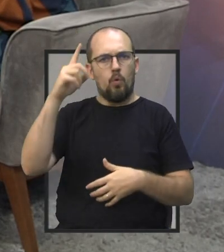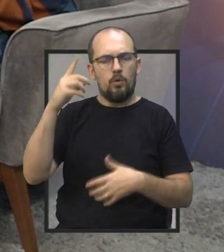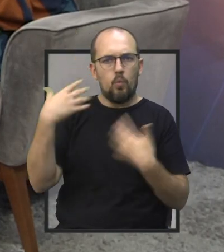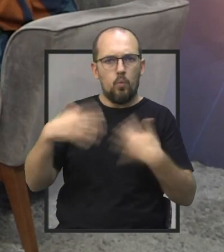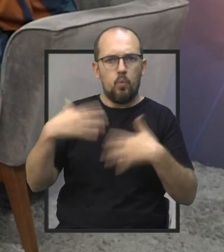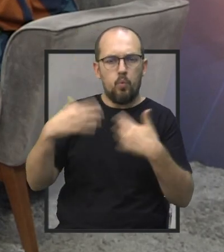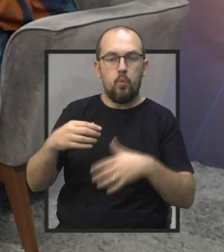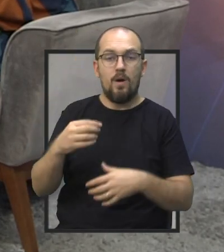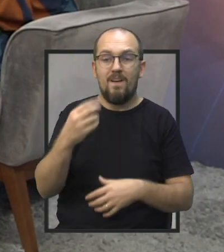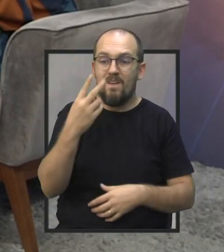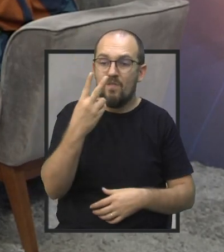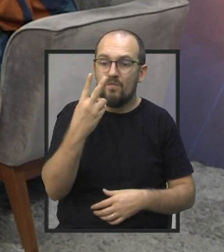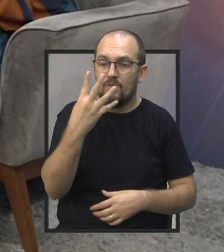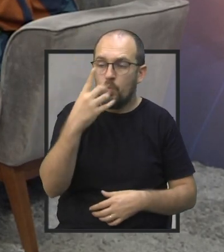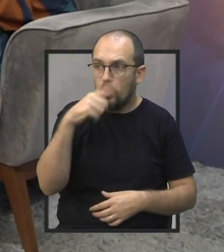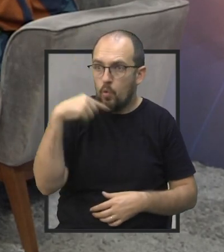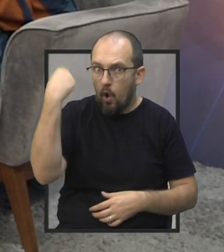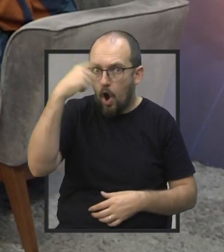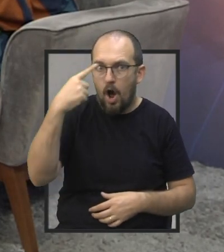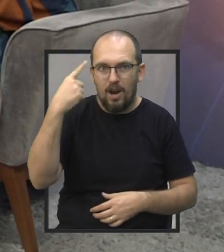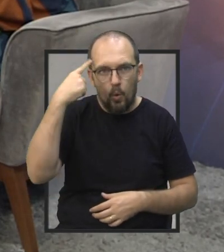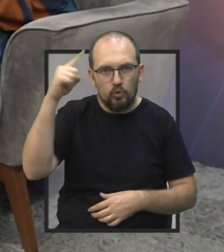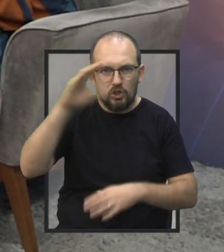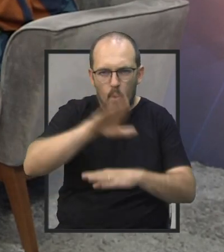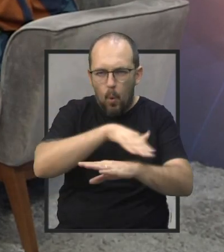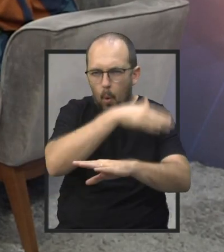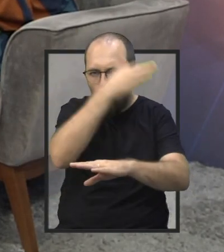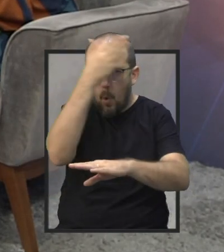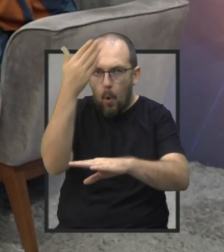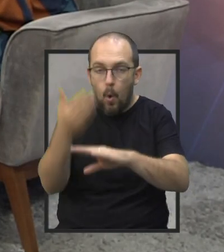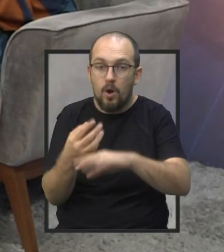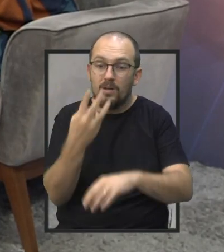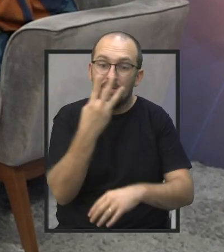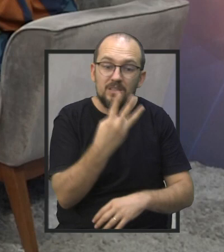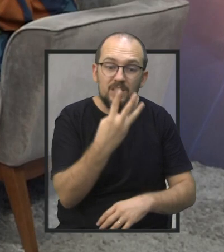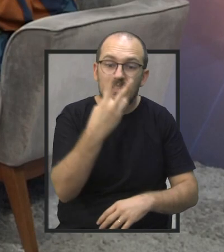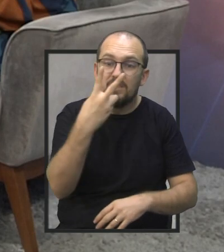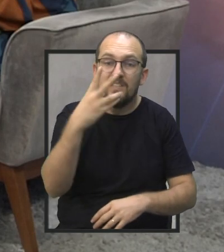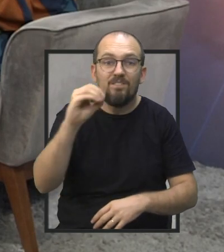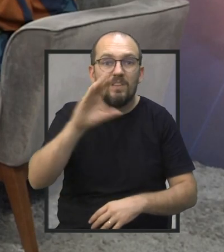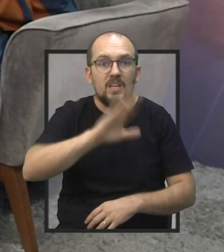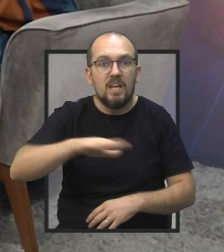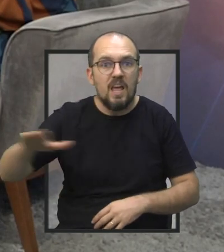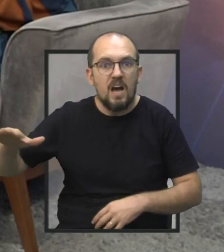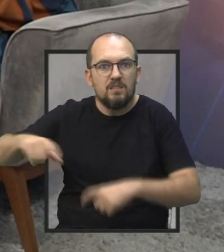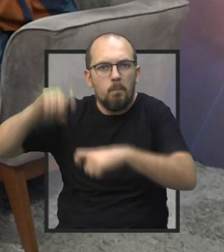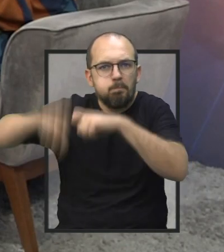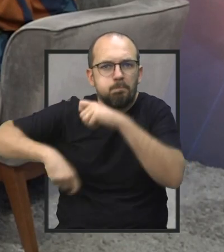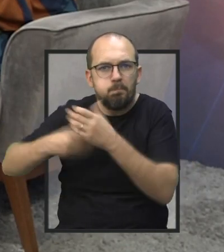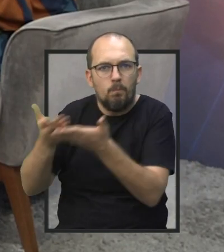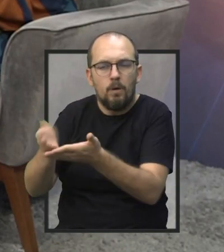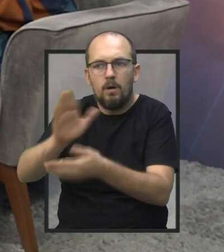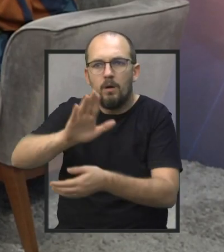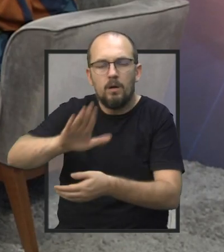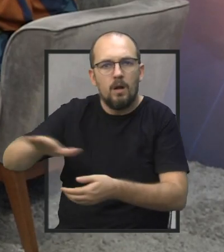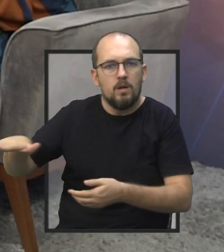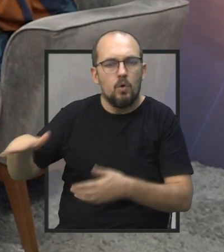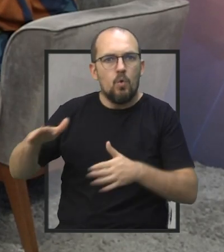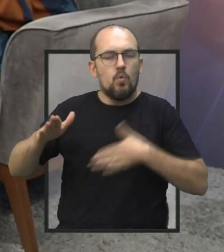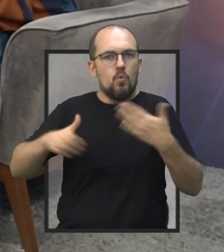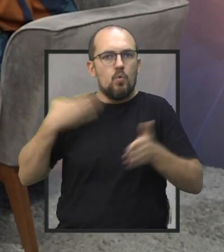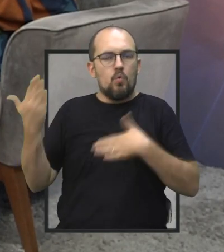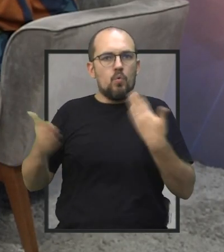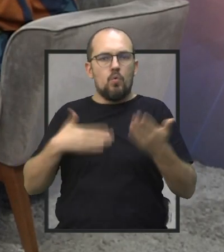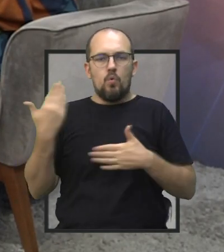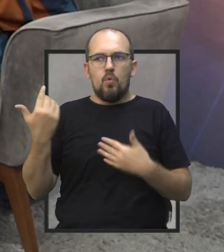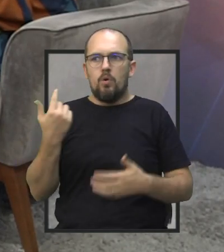tem acesso. A cada 24 horas, 320 crianças e adolescentes são explorados sexualmente.